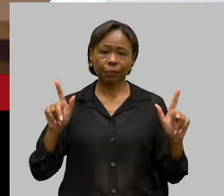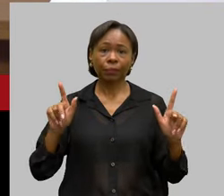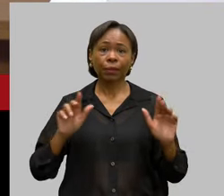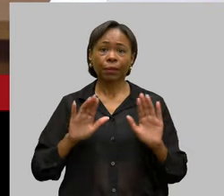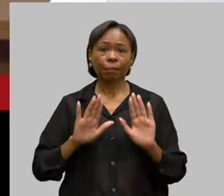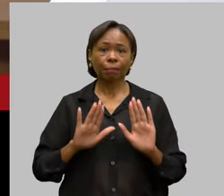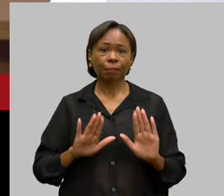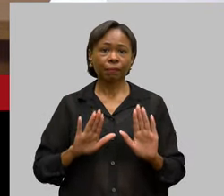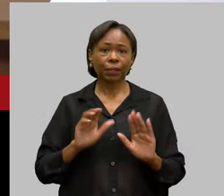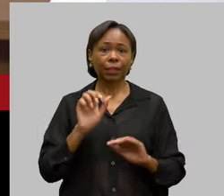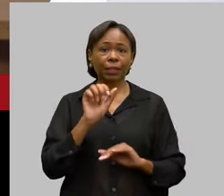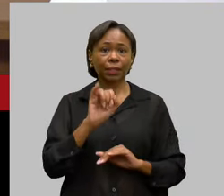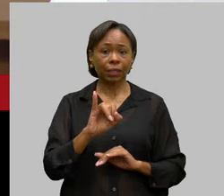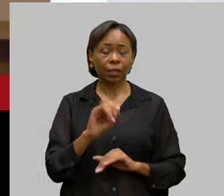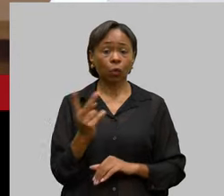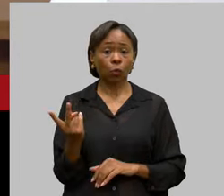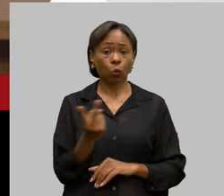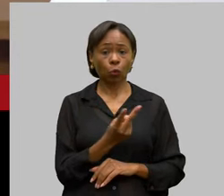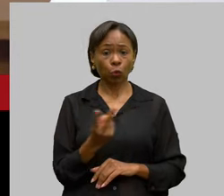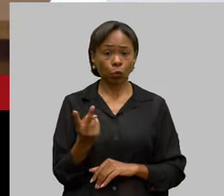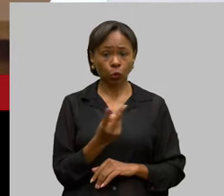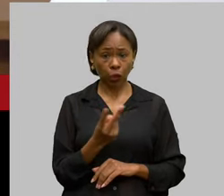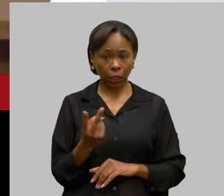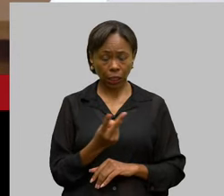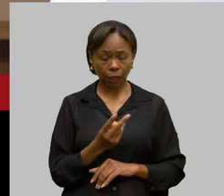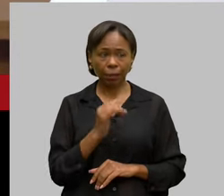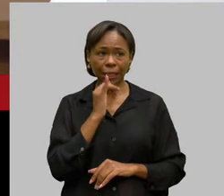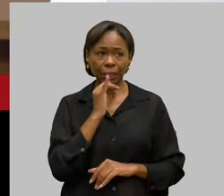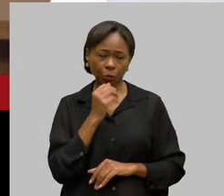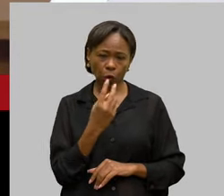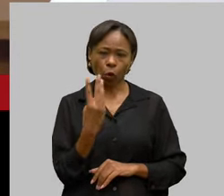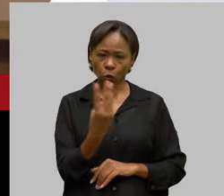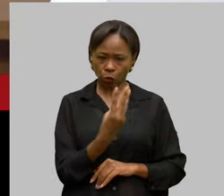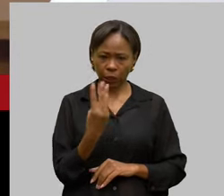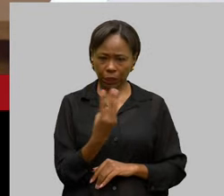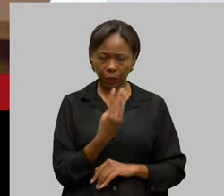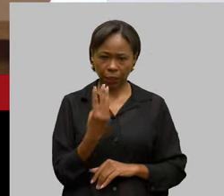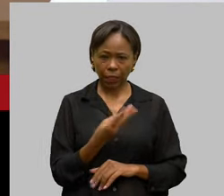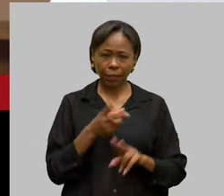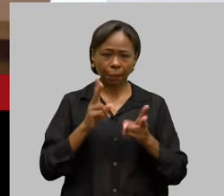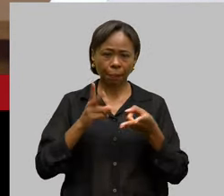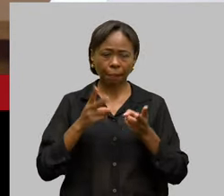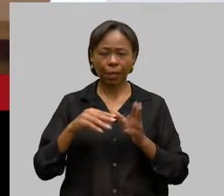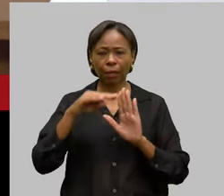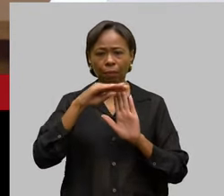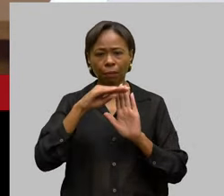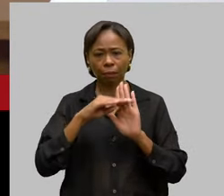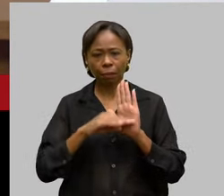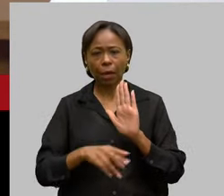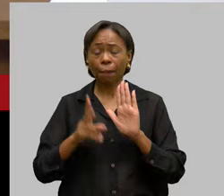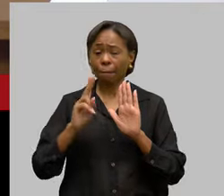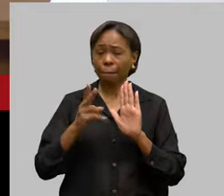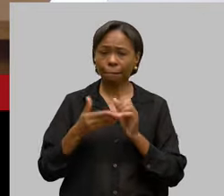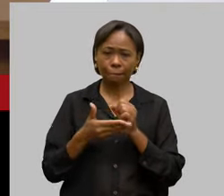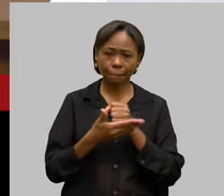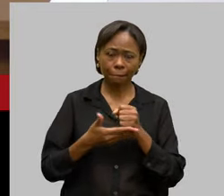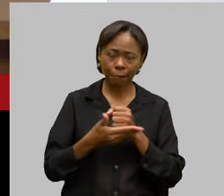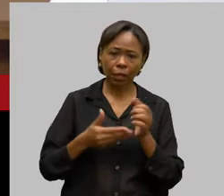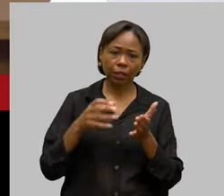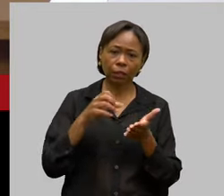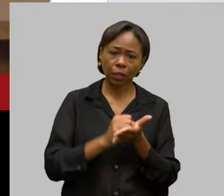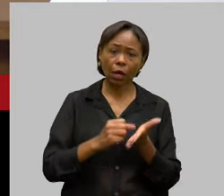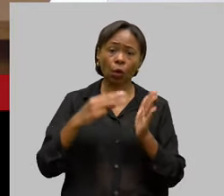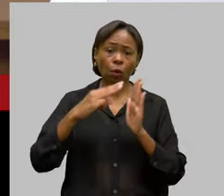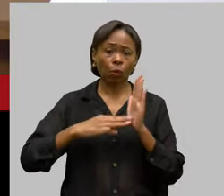eh ambos ou se os três atuários estão utilizando as mesmas premissas as mesmas bases cadastrais e os dos mesmos métodos não há porque D muita